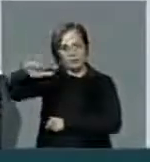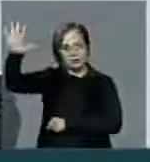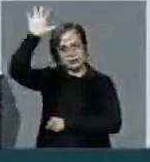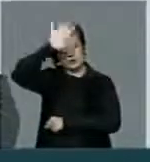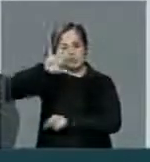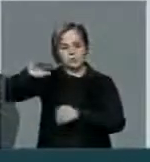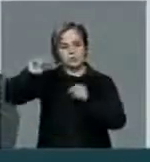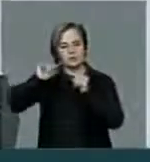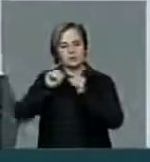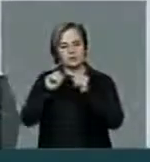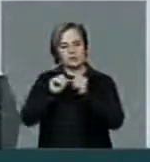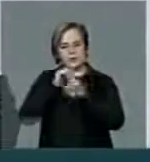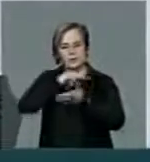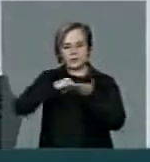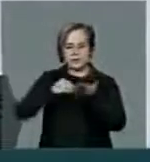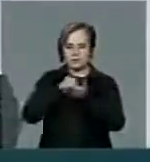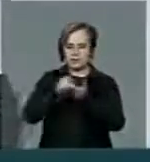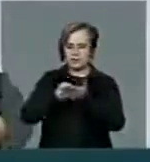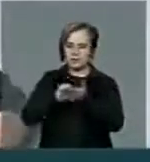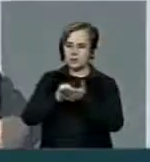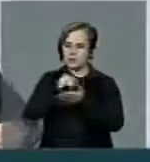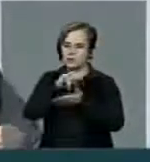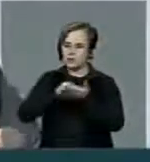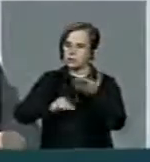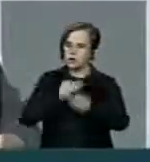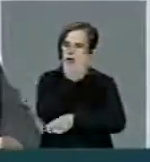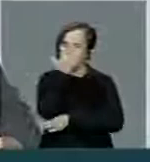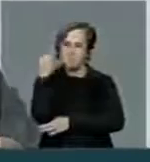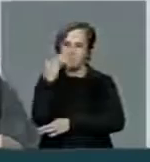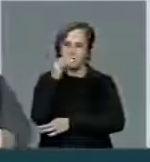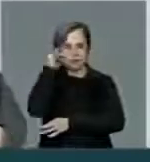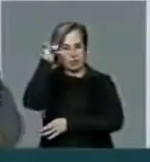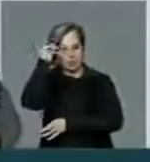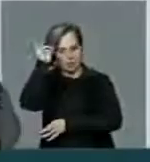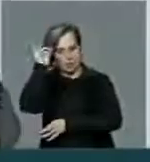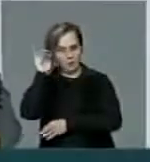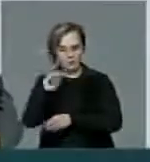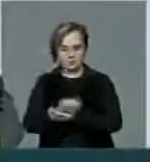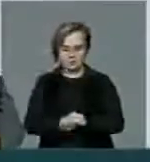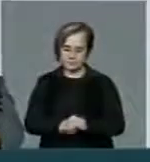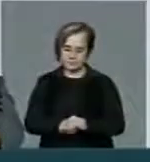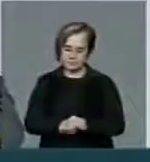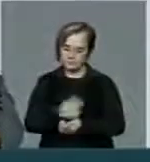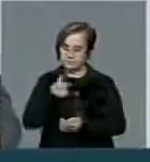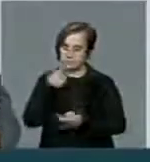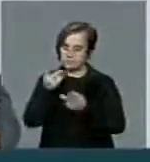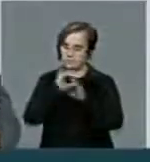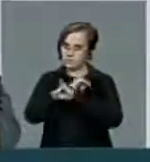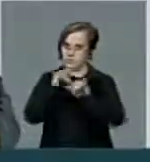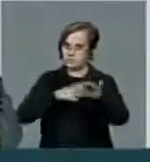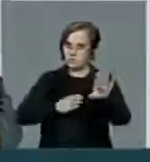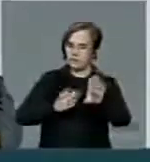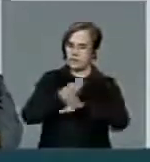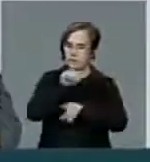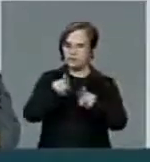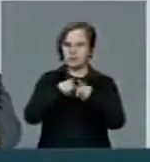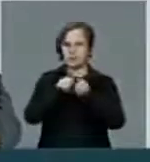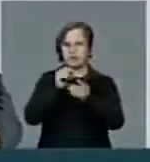fazerem cadastro ambiental rural. Chamo aqui a atenção que foram aprovados e